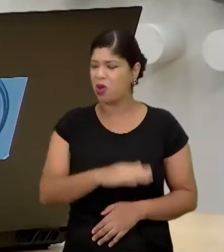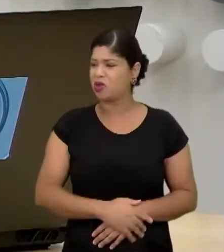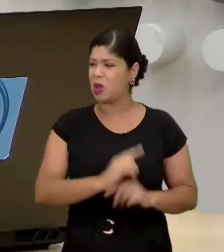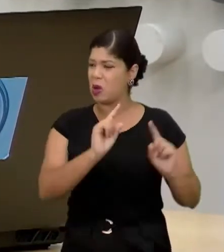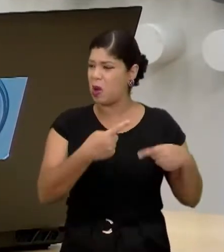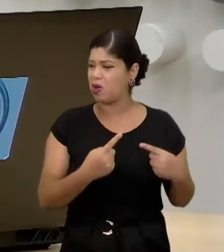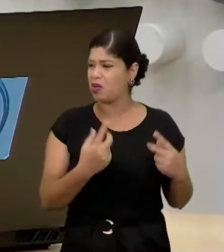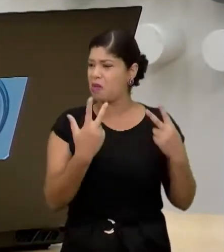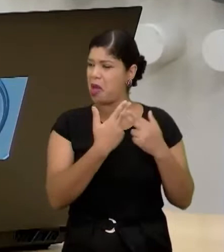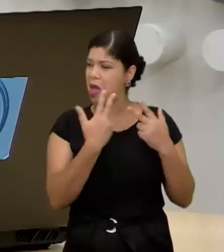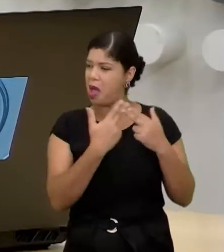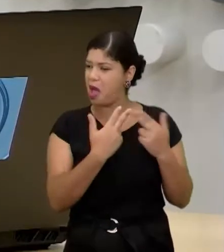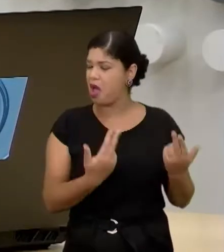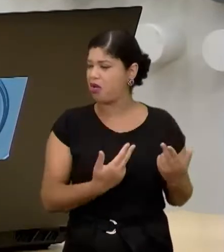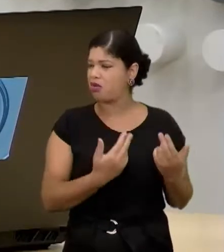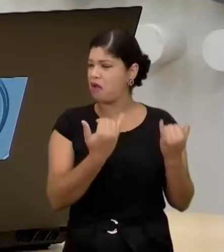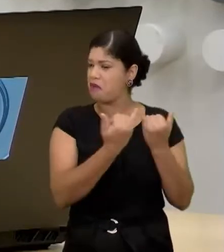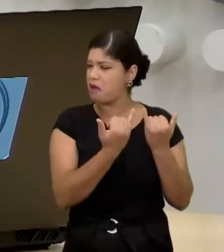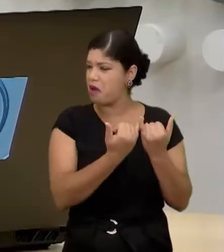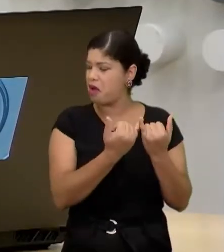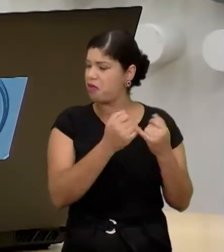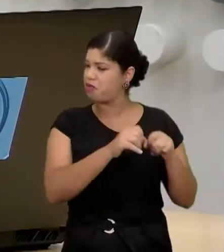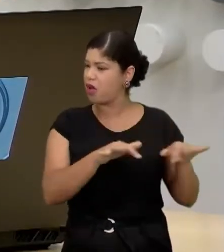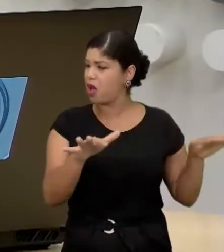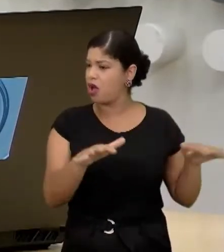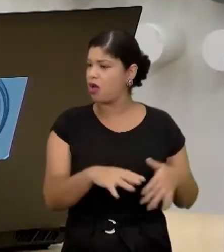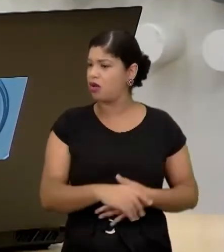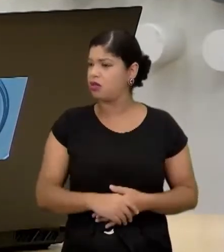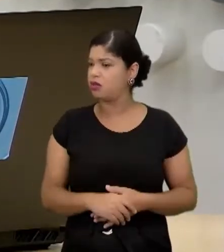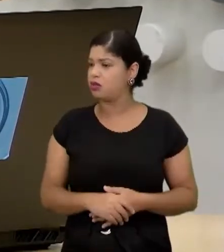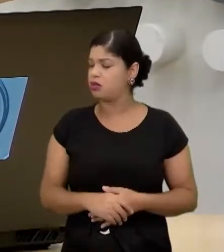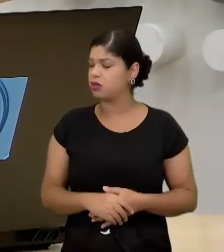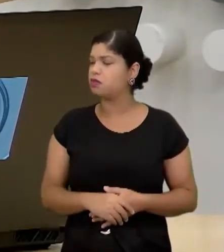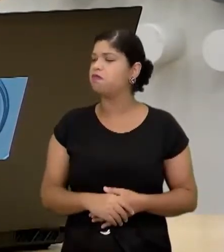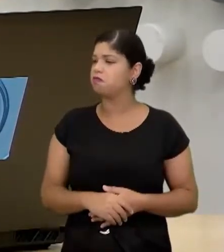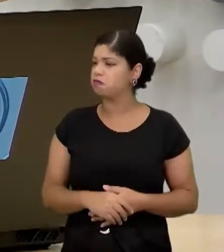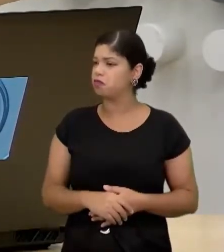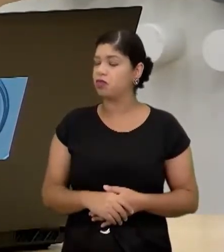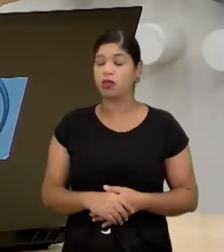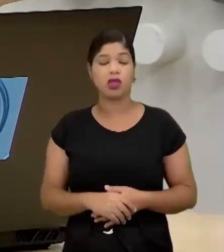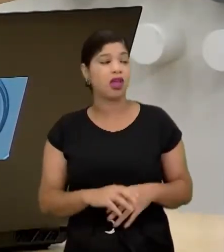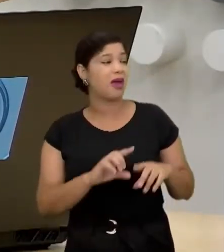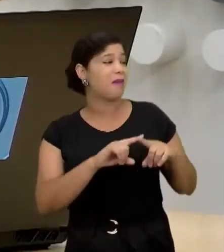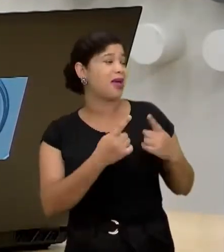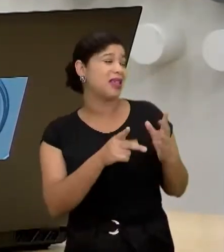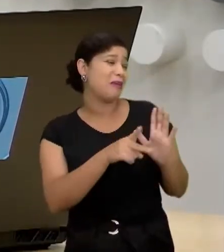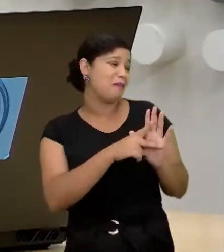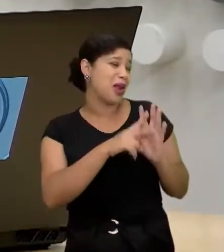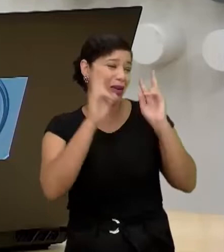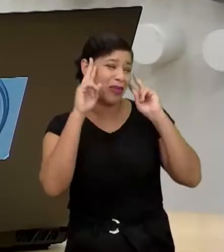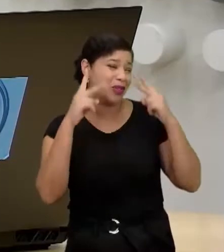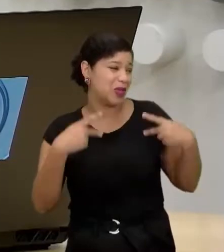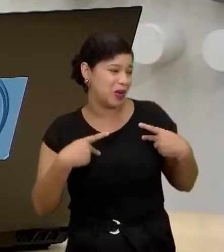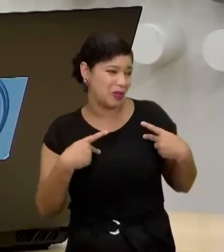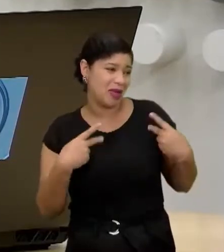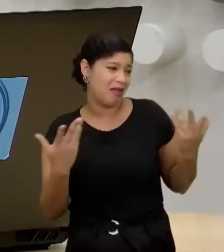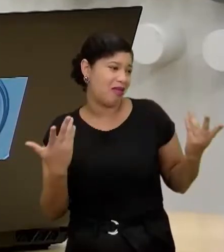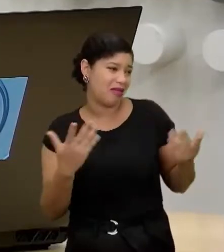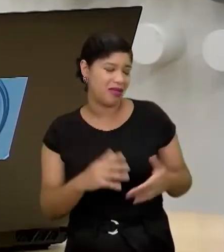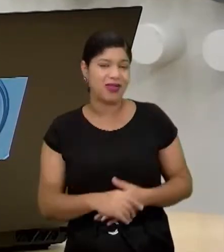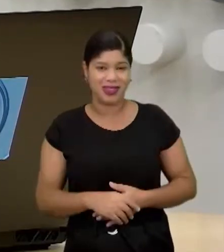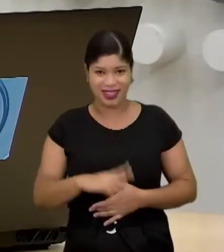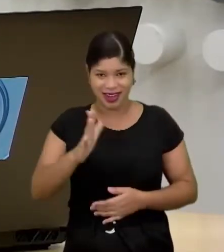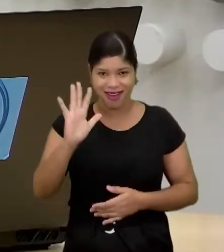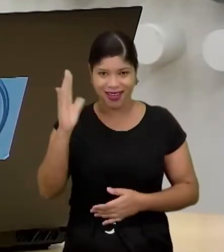sabe E aí a pessoa que tá conversando com você fala assim é mas eu natureza humana fazer o quê